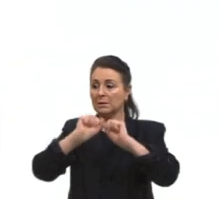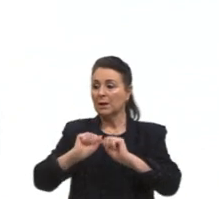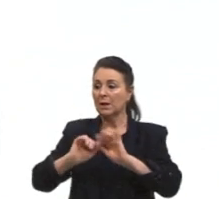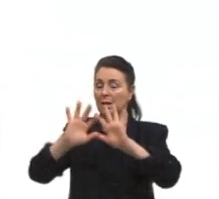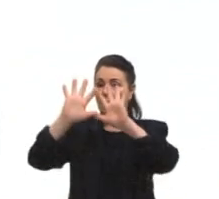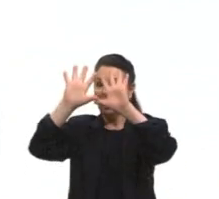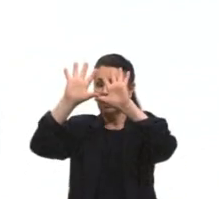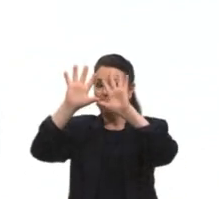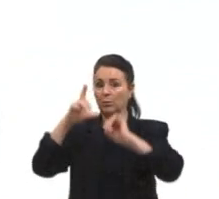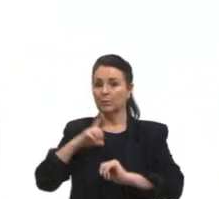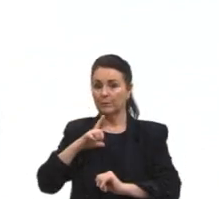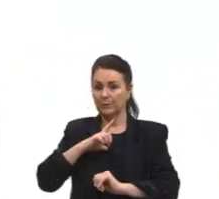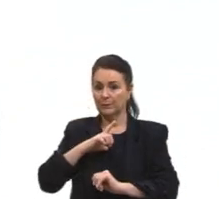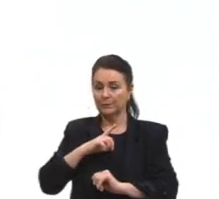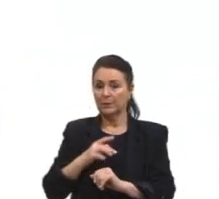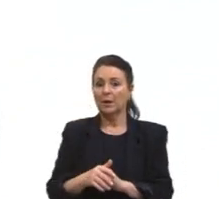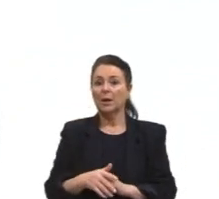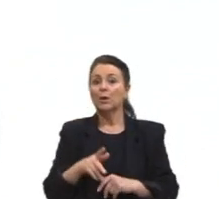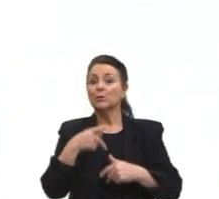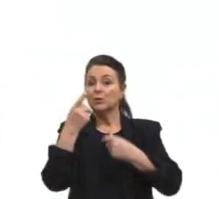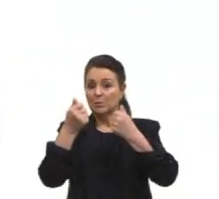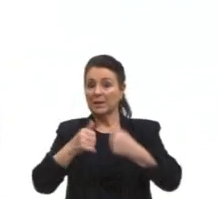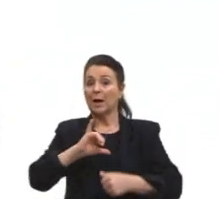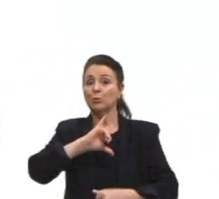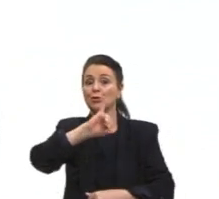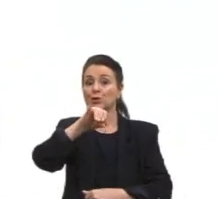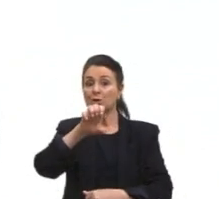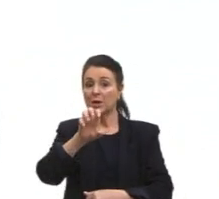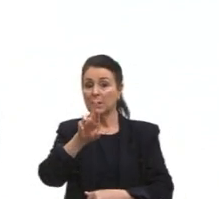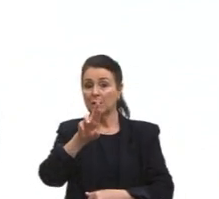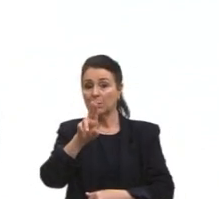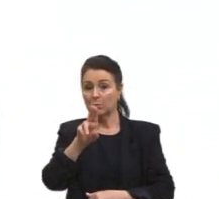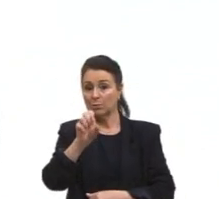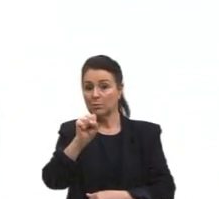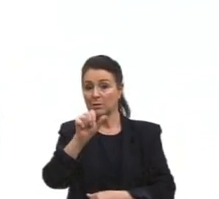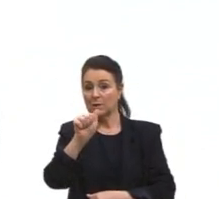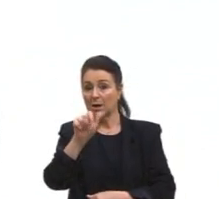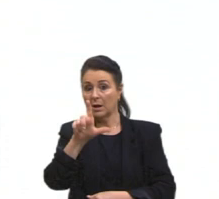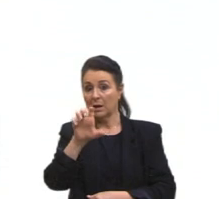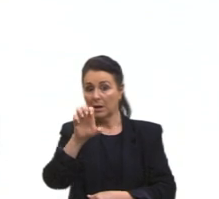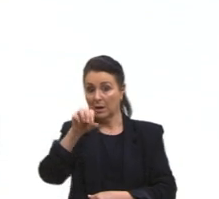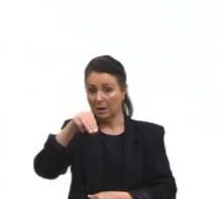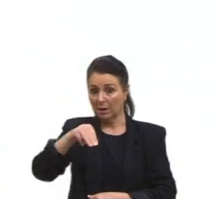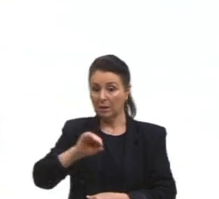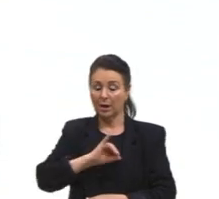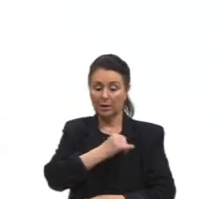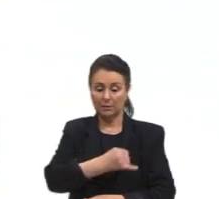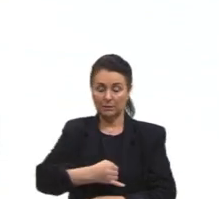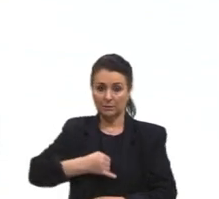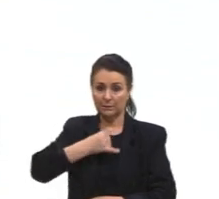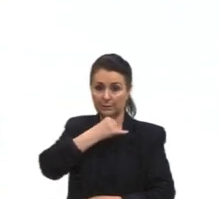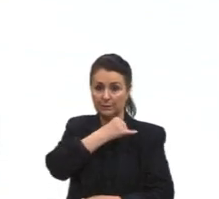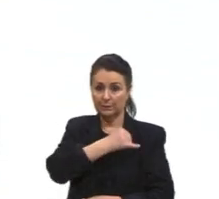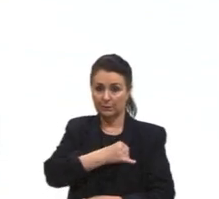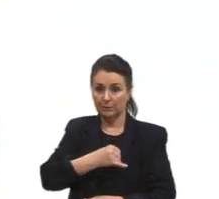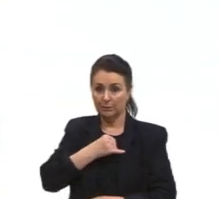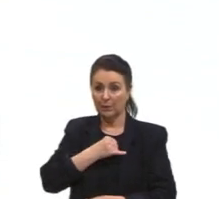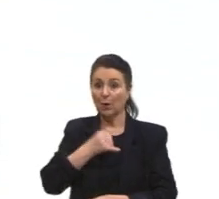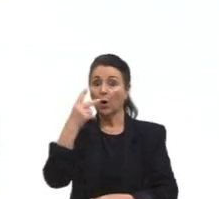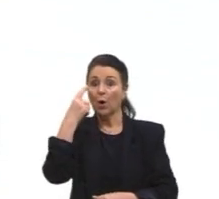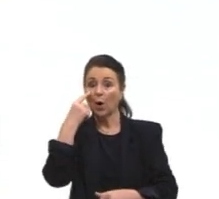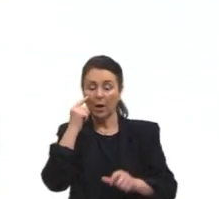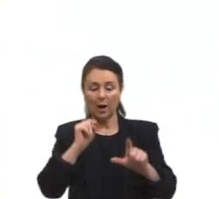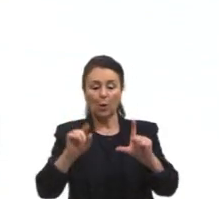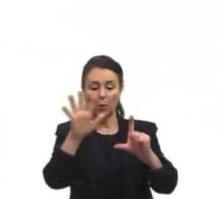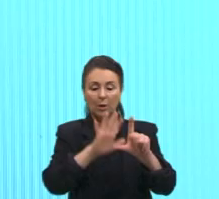né como a gente já tinha falado tá quer saber um pouco mais sobre a guerra do IOR né não vou me estender muito aqui eu trouxe um QR Code